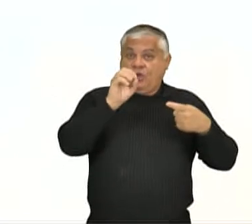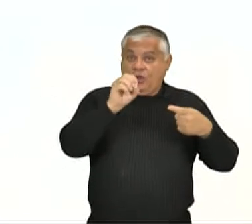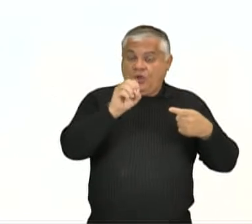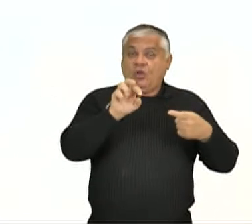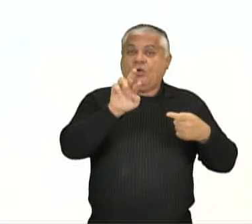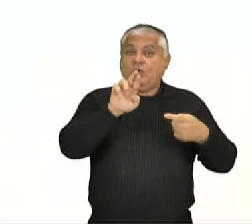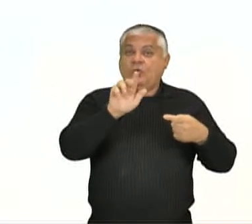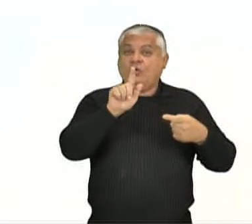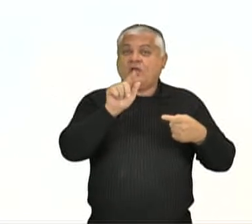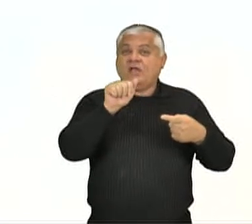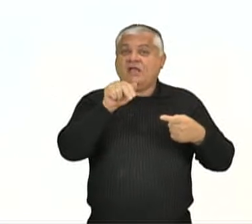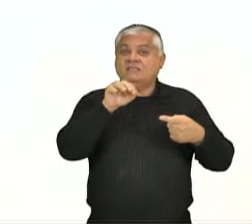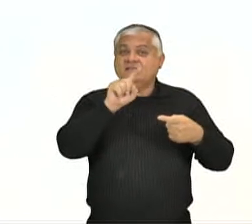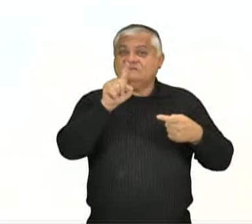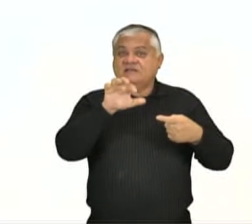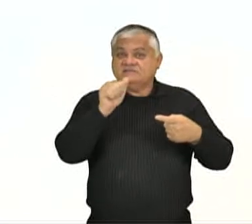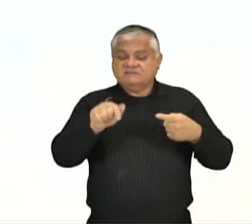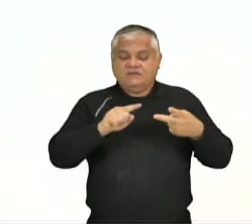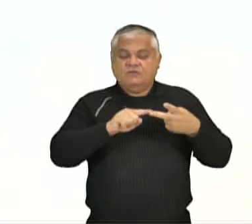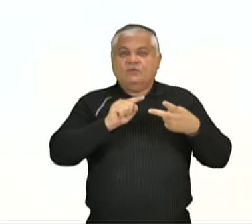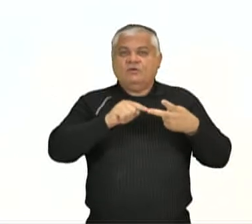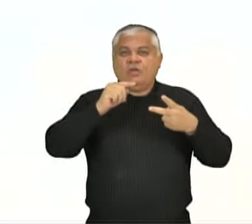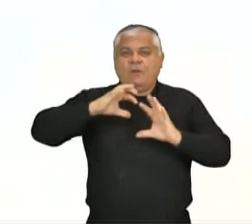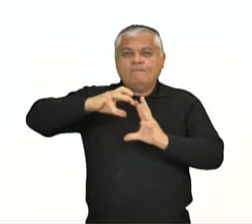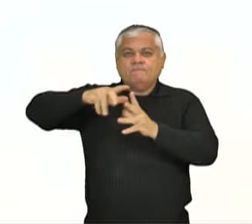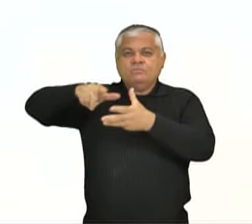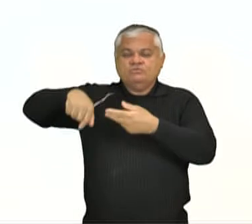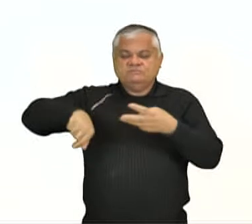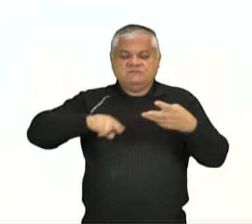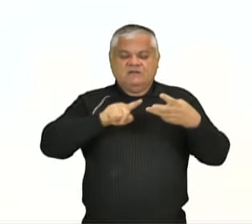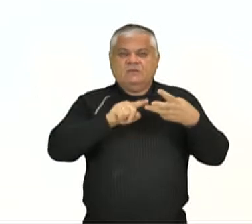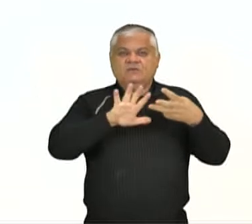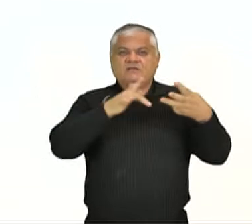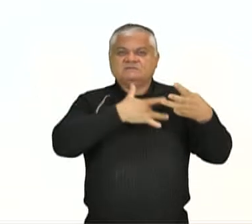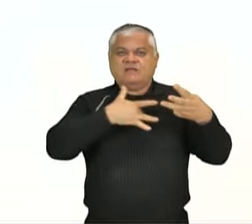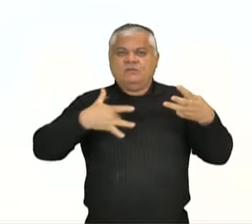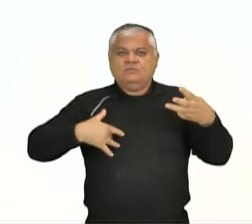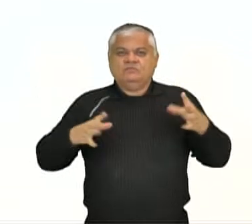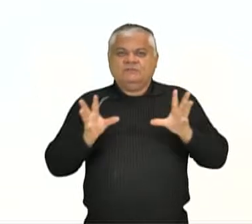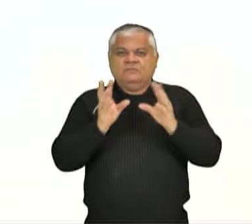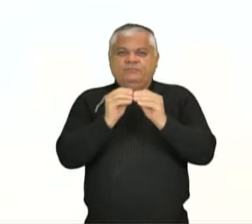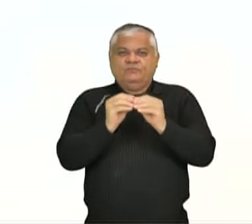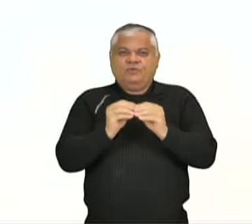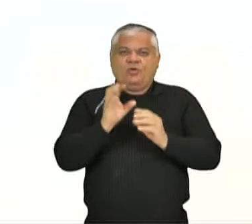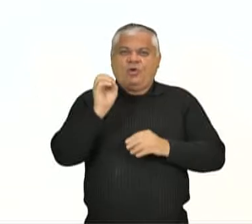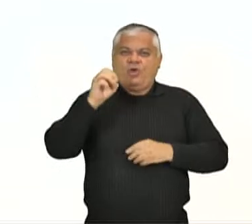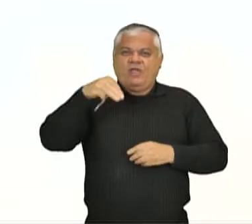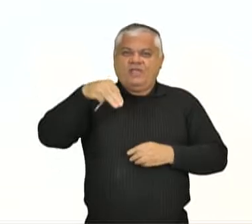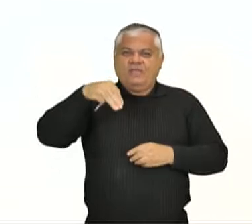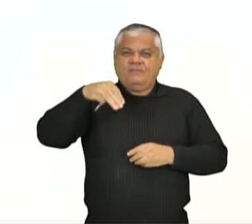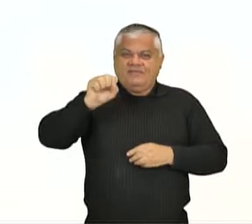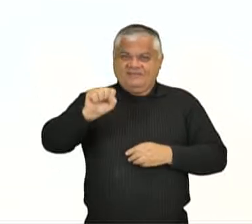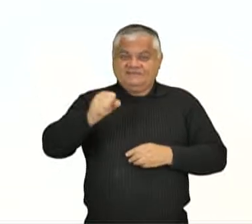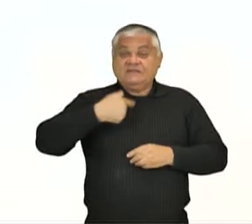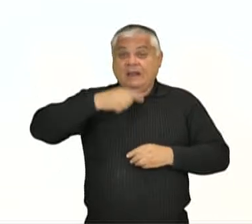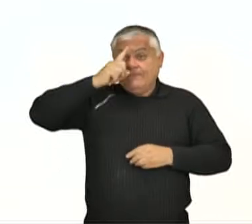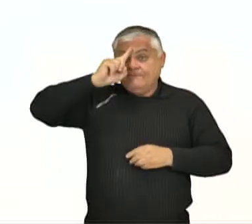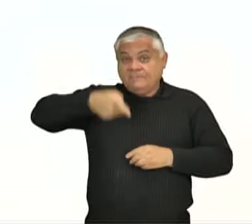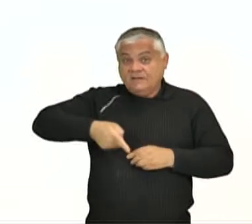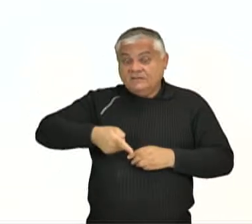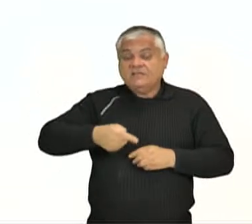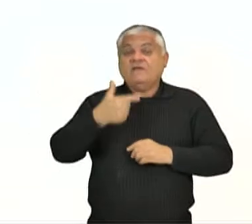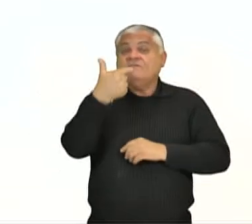significa Organização Mundial de Saúde e ela recomenda o máximo de 25 gramas de açúcar por